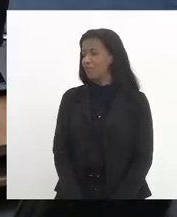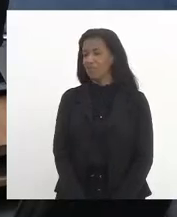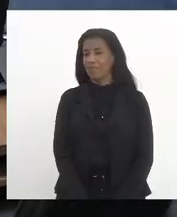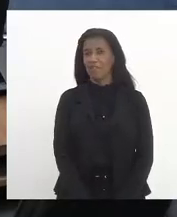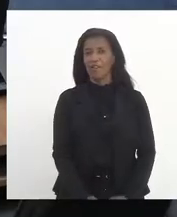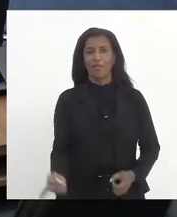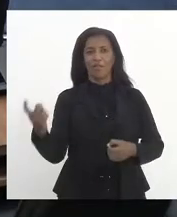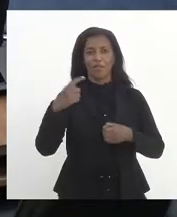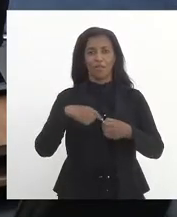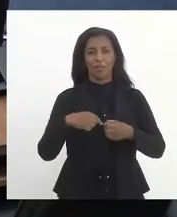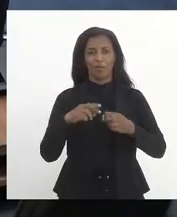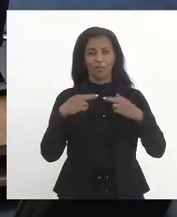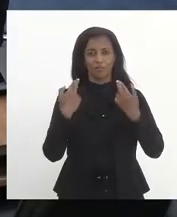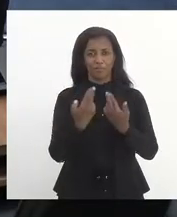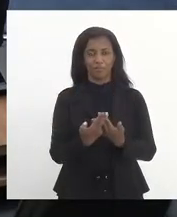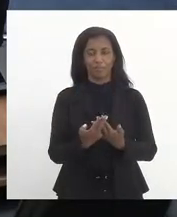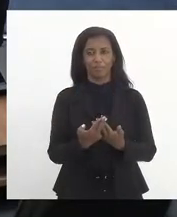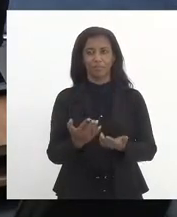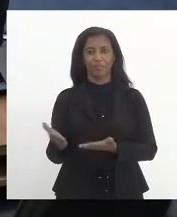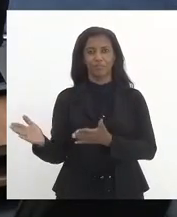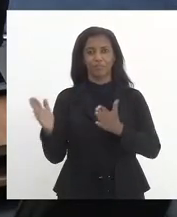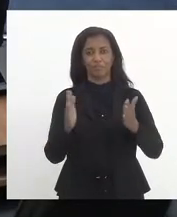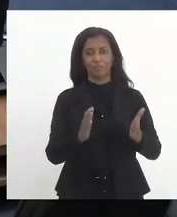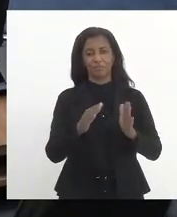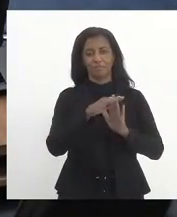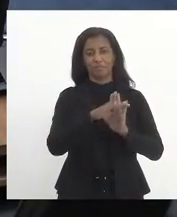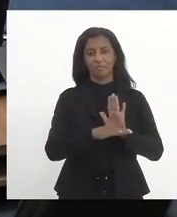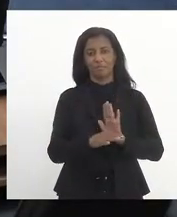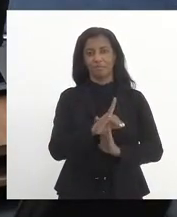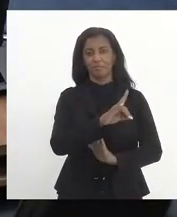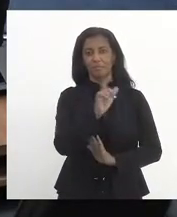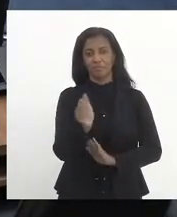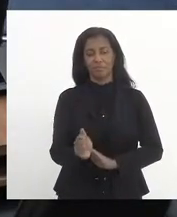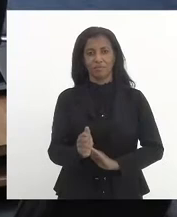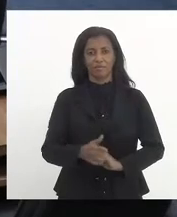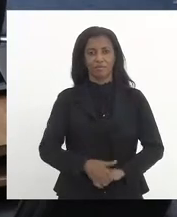Está reaberta a sessão. Passa-se a ordem do dia.